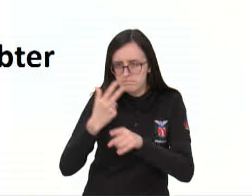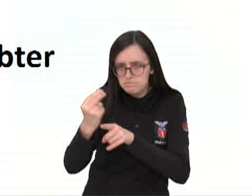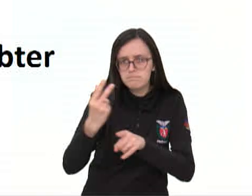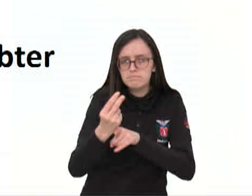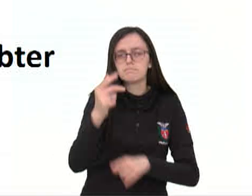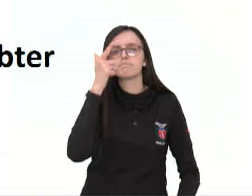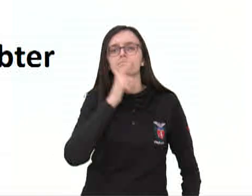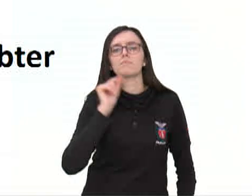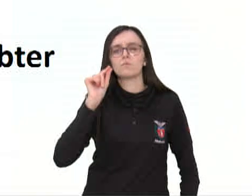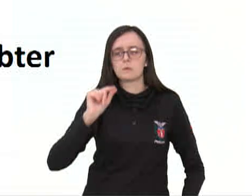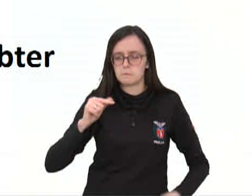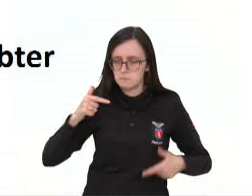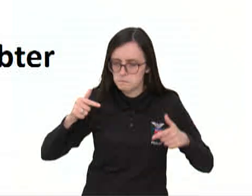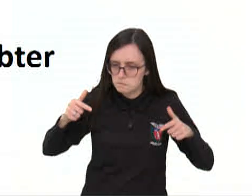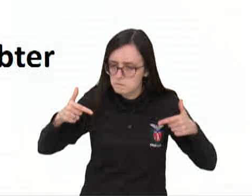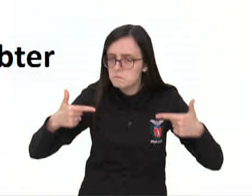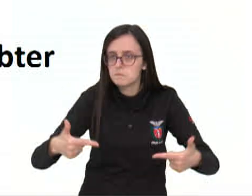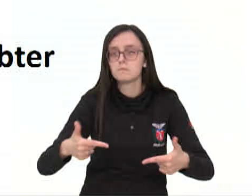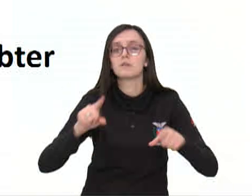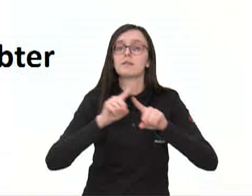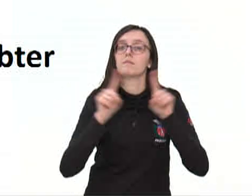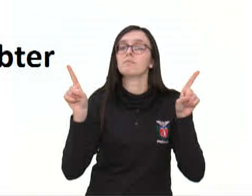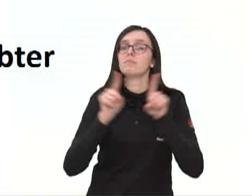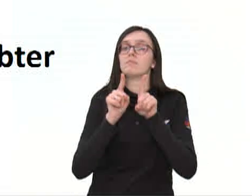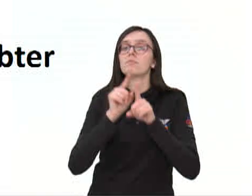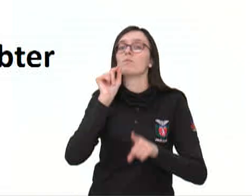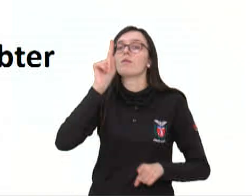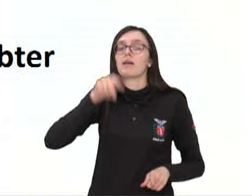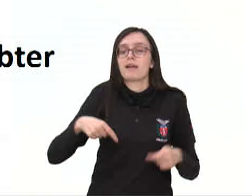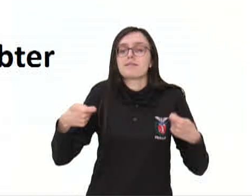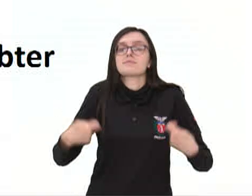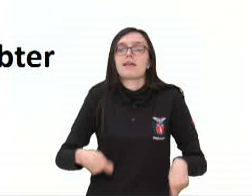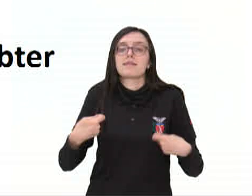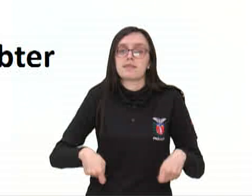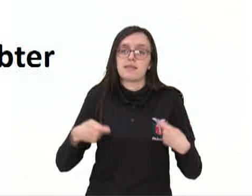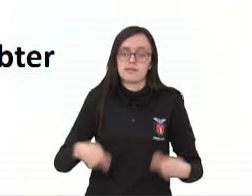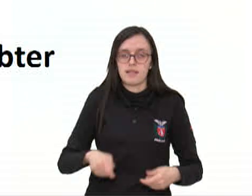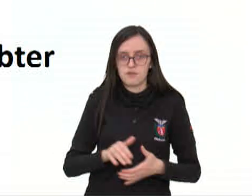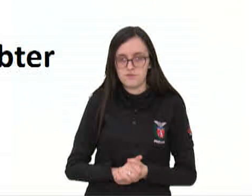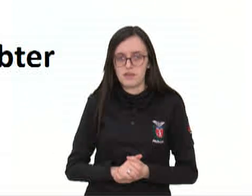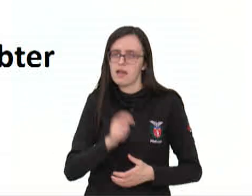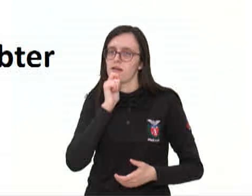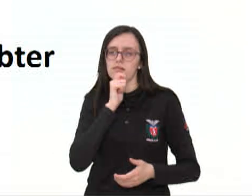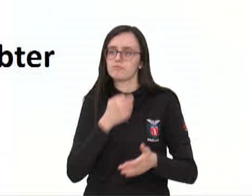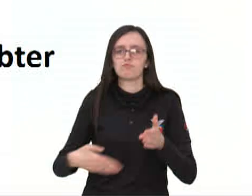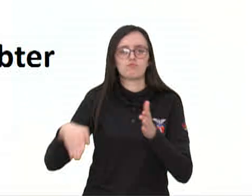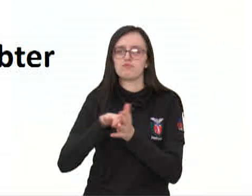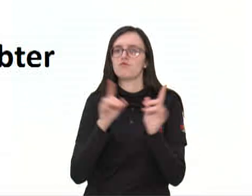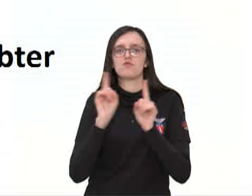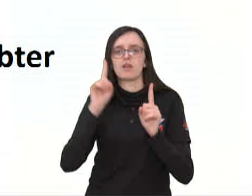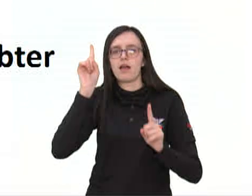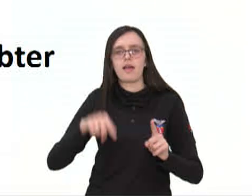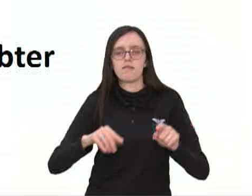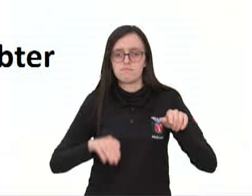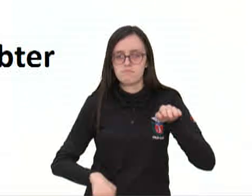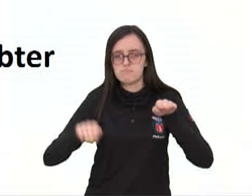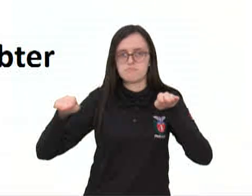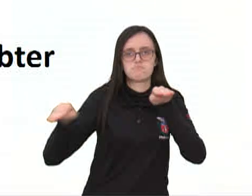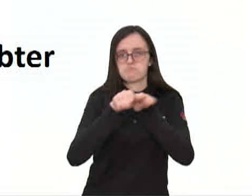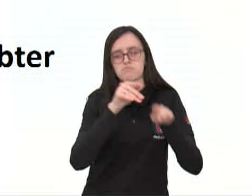comprovam dedicação, mas também uma necessidade. Ainda não chegamos na